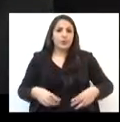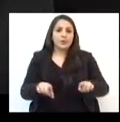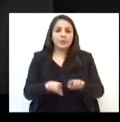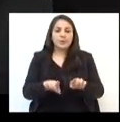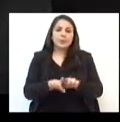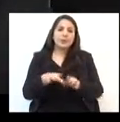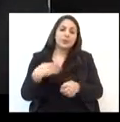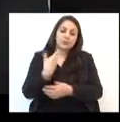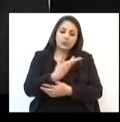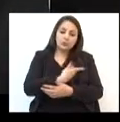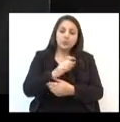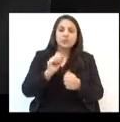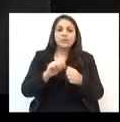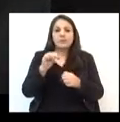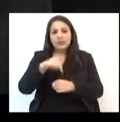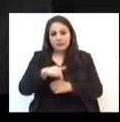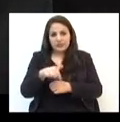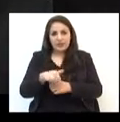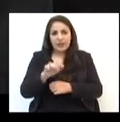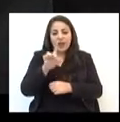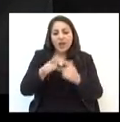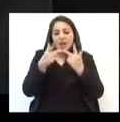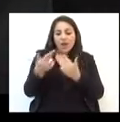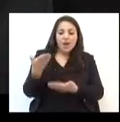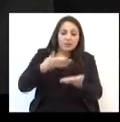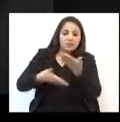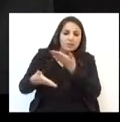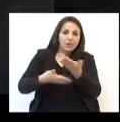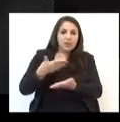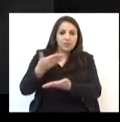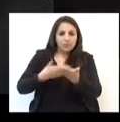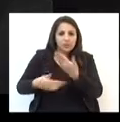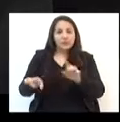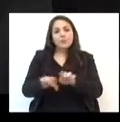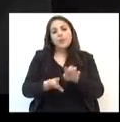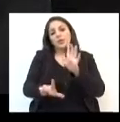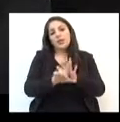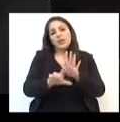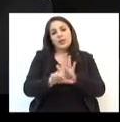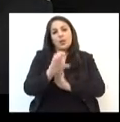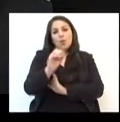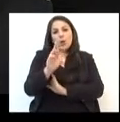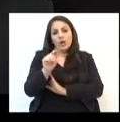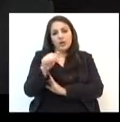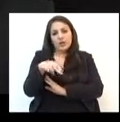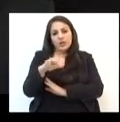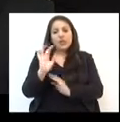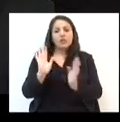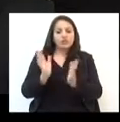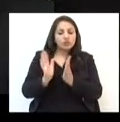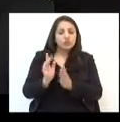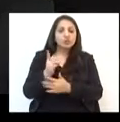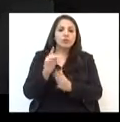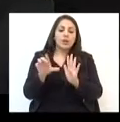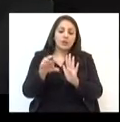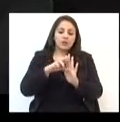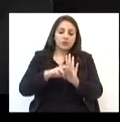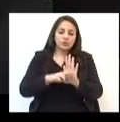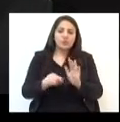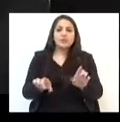estamos fazendo aqui nada mais é do que atender uma disposição que a lei orgânica já determina desde 2010. Só que nós queremos